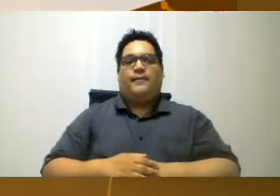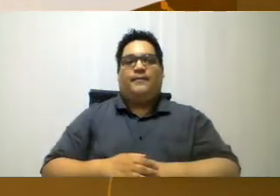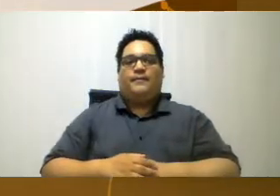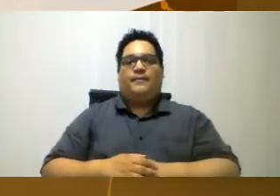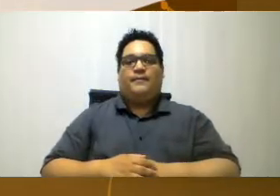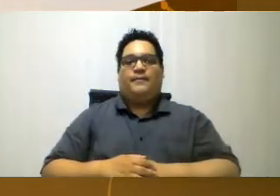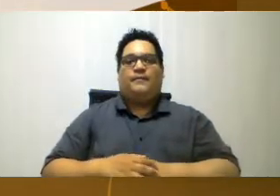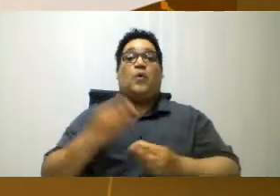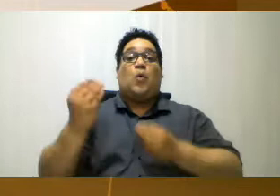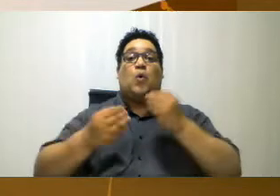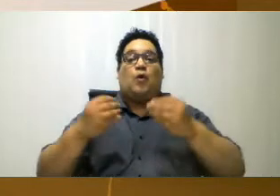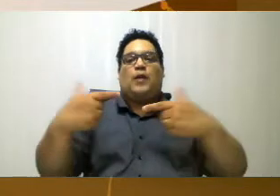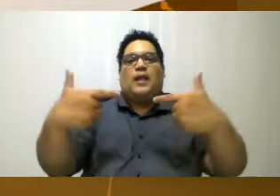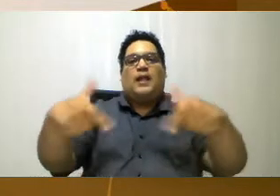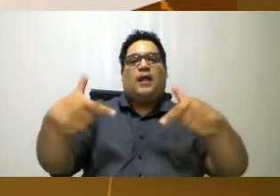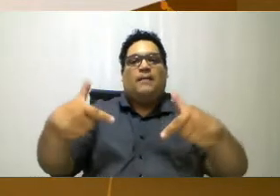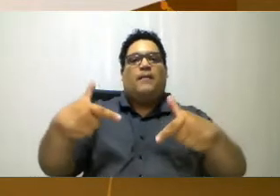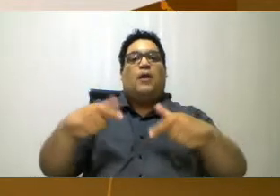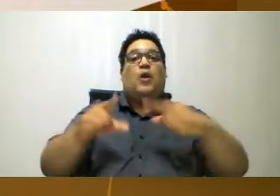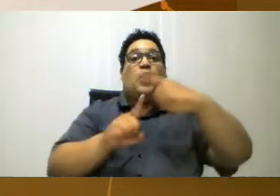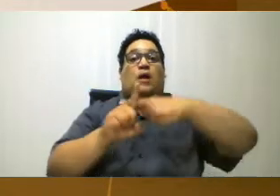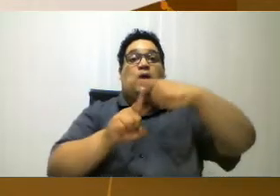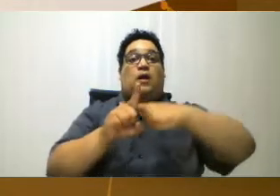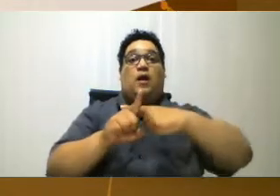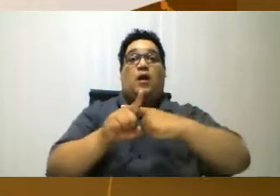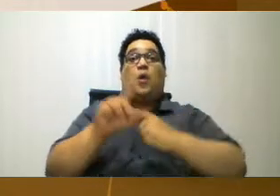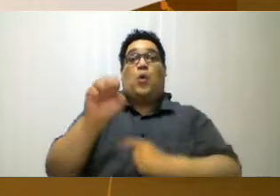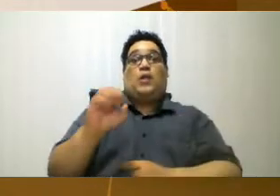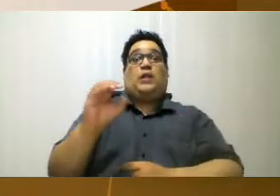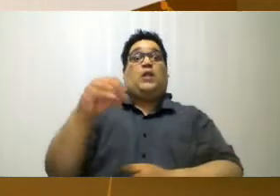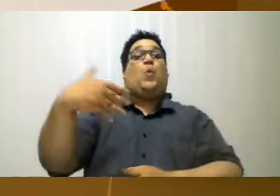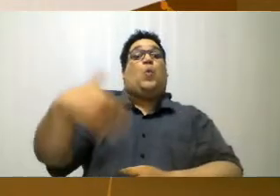com 80 graus, se a gente observar